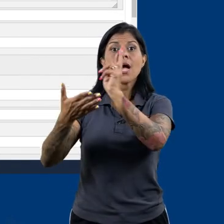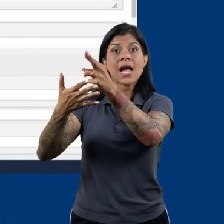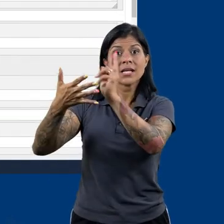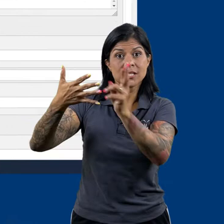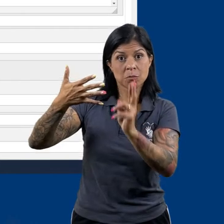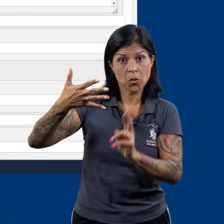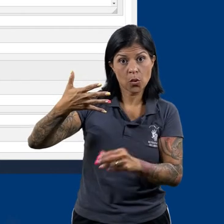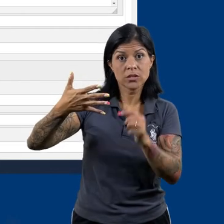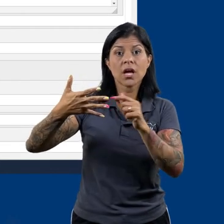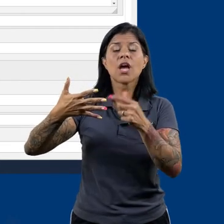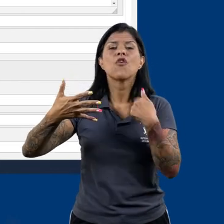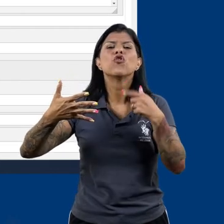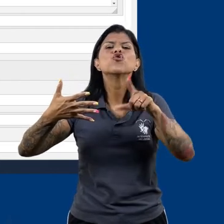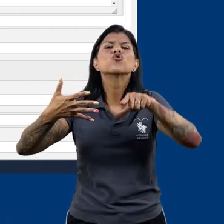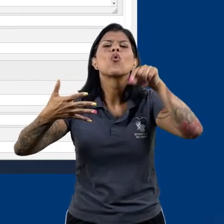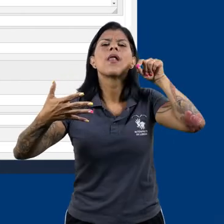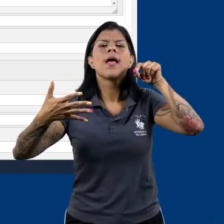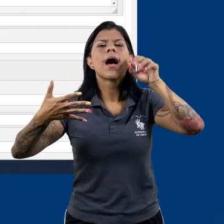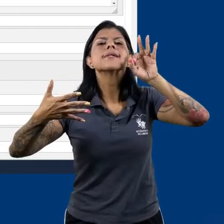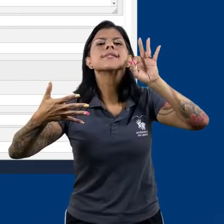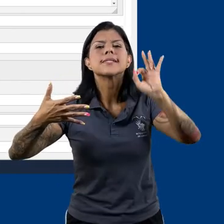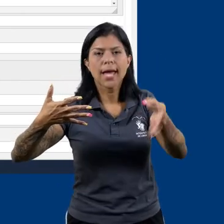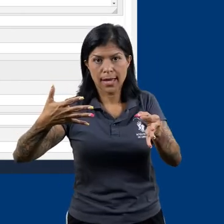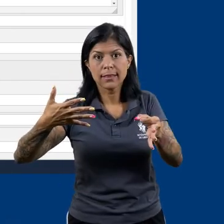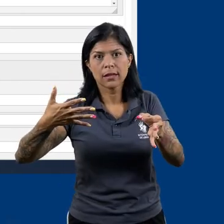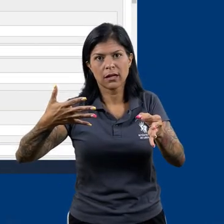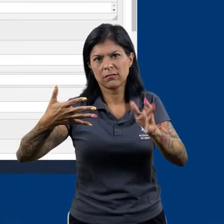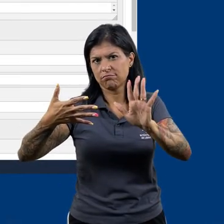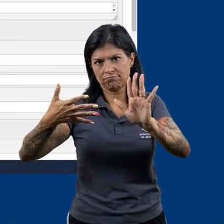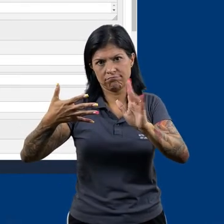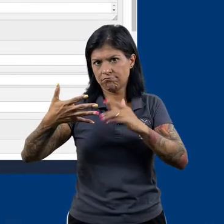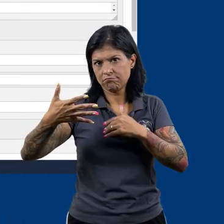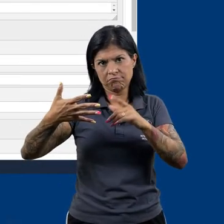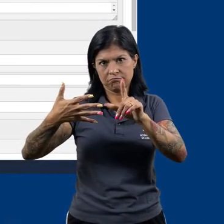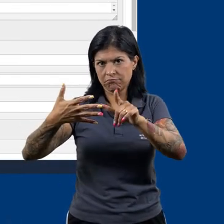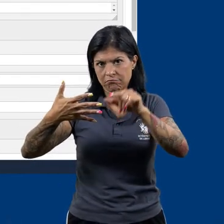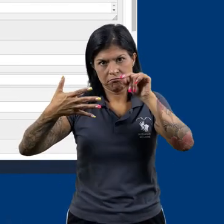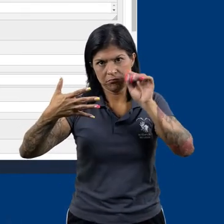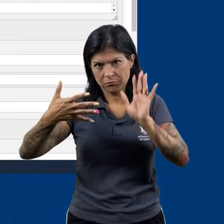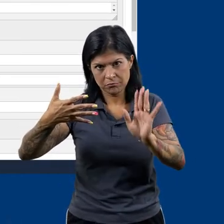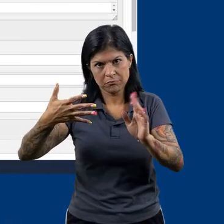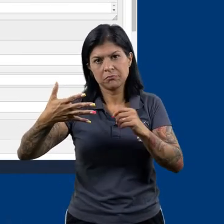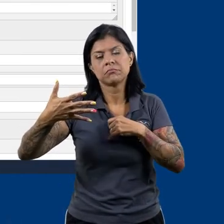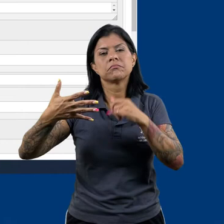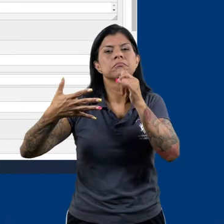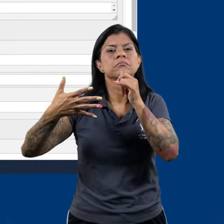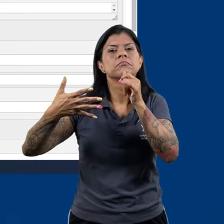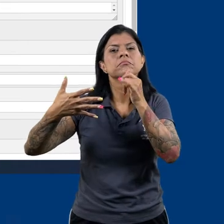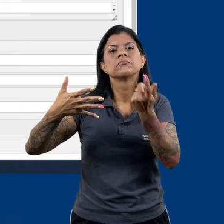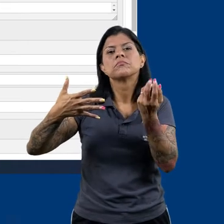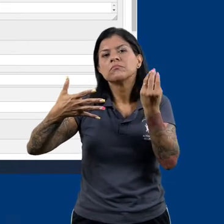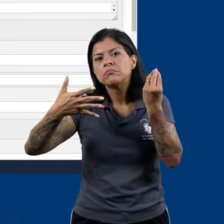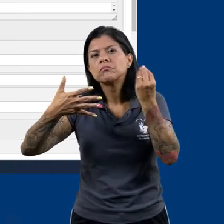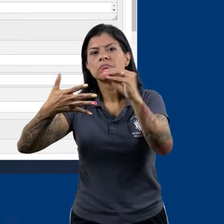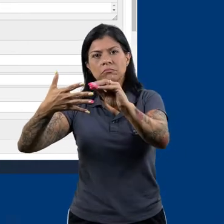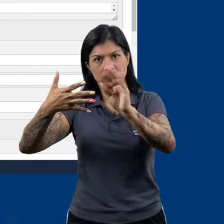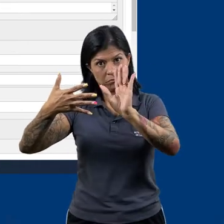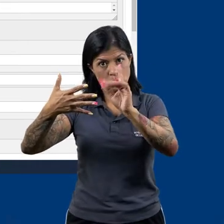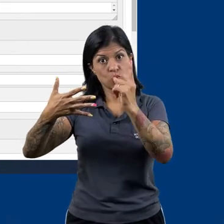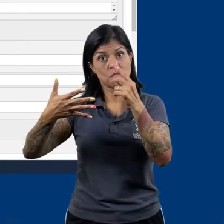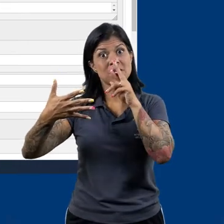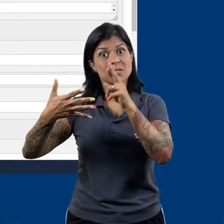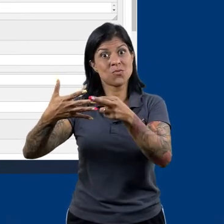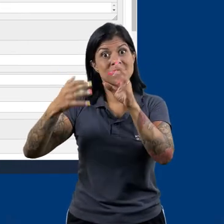e estas respostas eu vou considerar que a correta a banana então aqui na sessão de